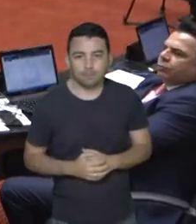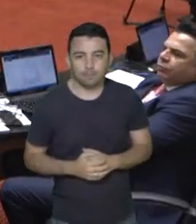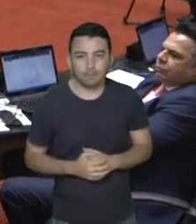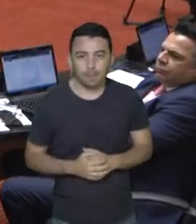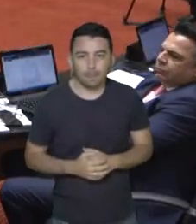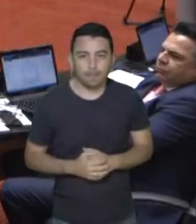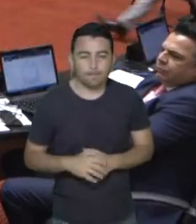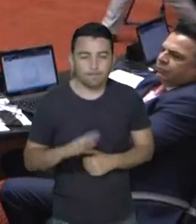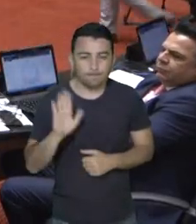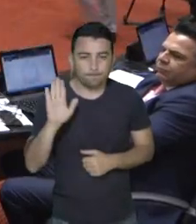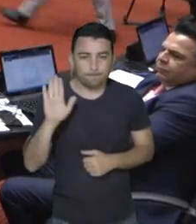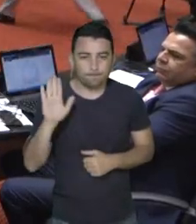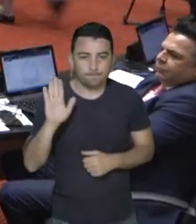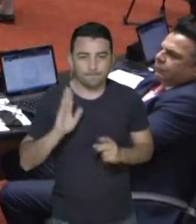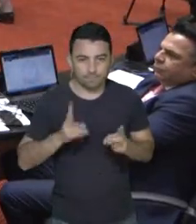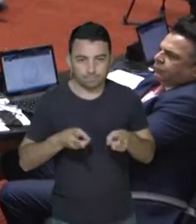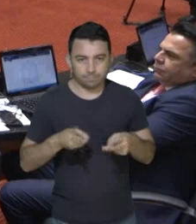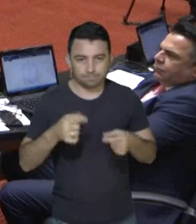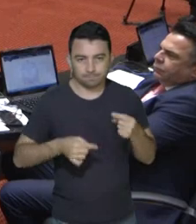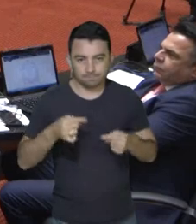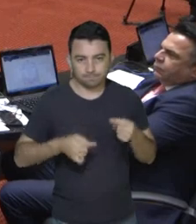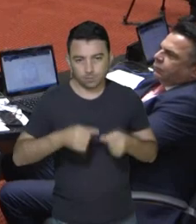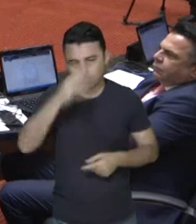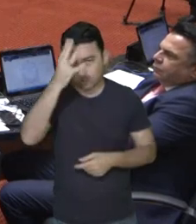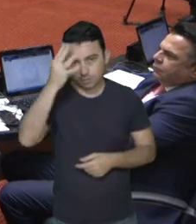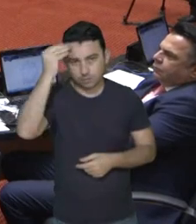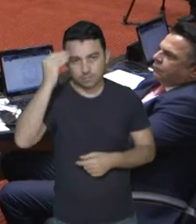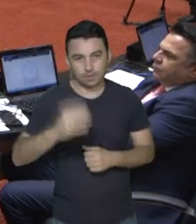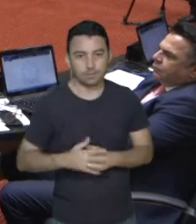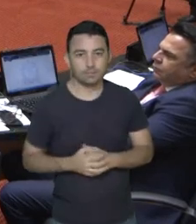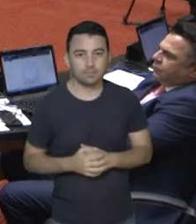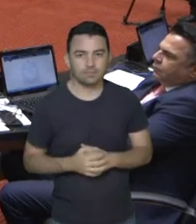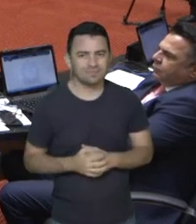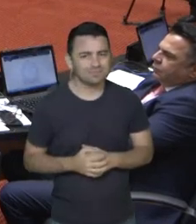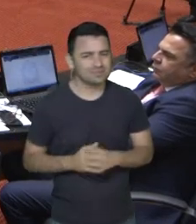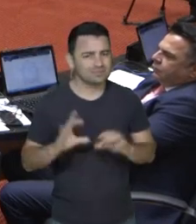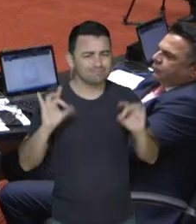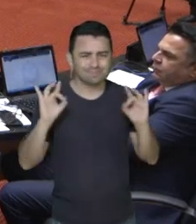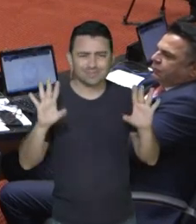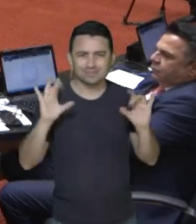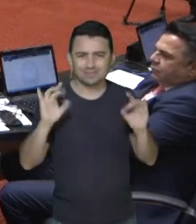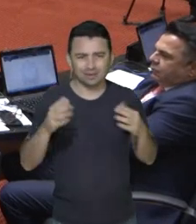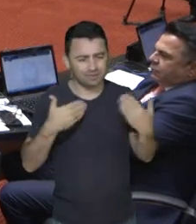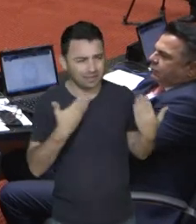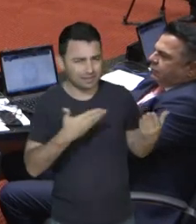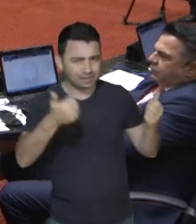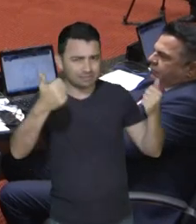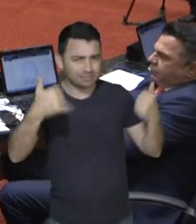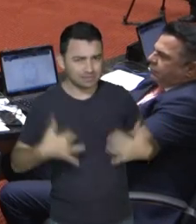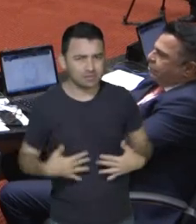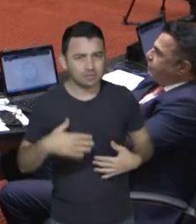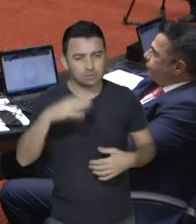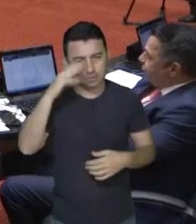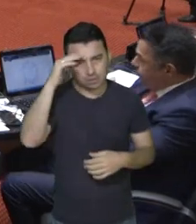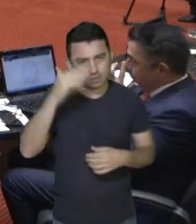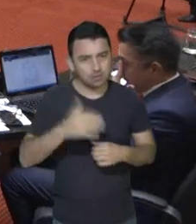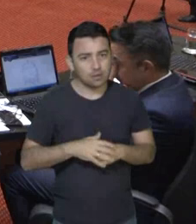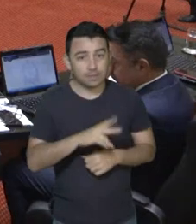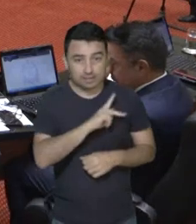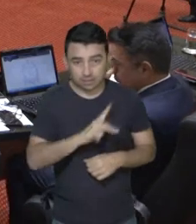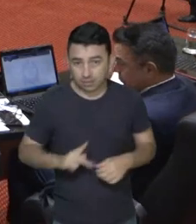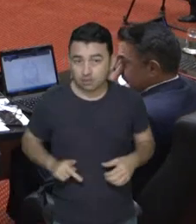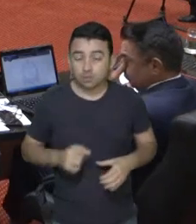Presidente, Marcos Vieira, ainda para discutir, deputada Luciana Carminati. Acho que foi brilhante a manifestação do nobre colega deputado e presidente da